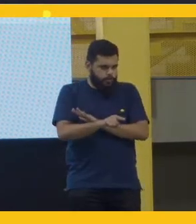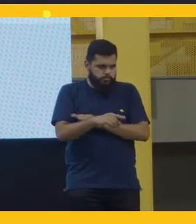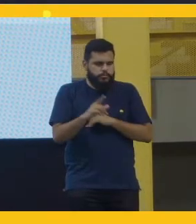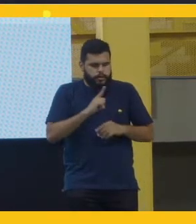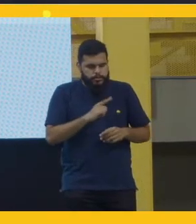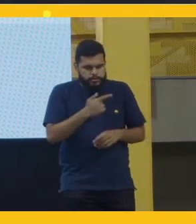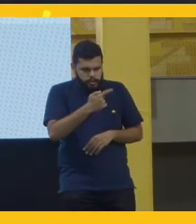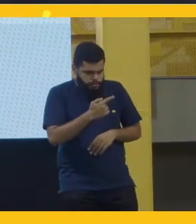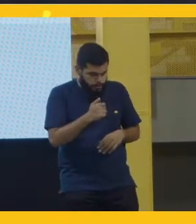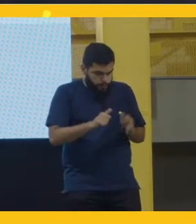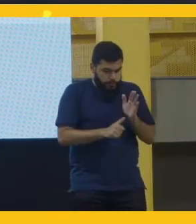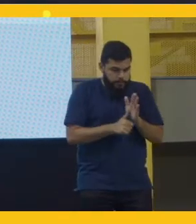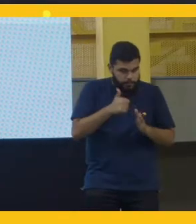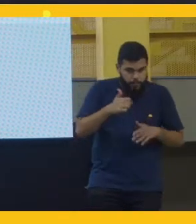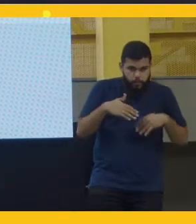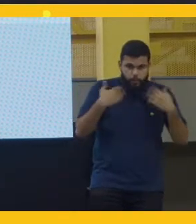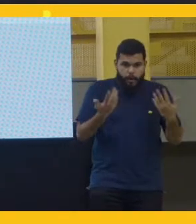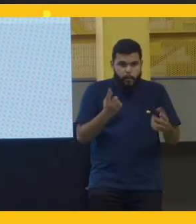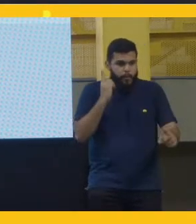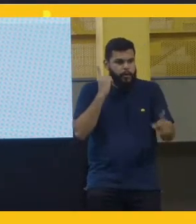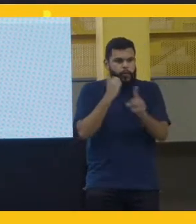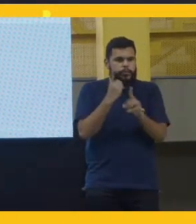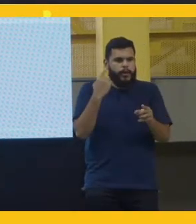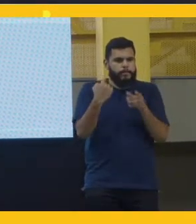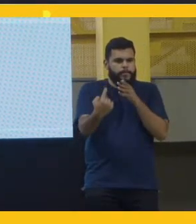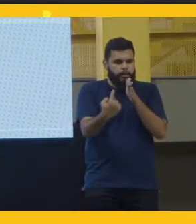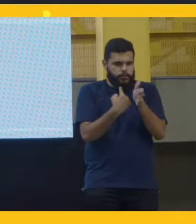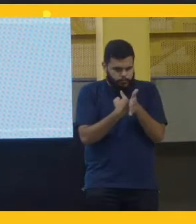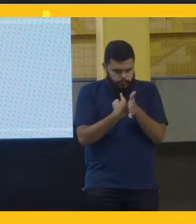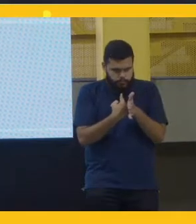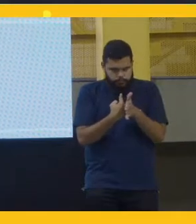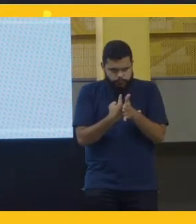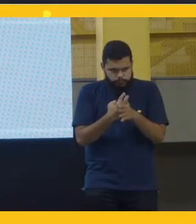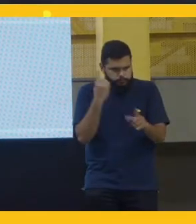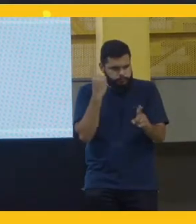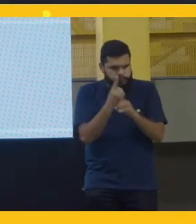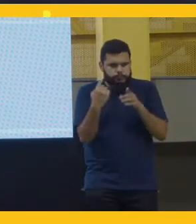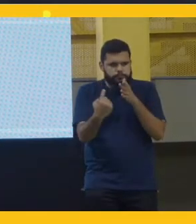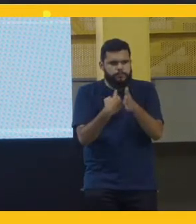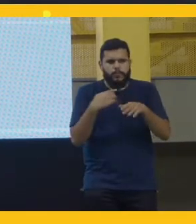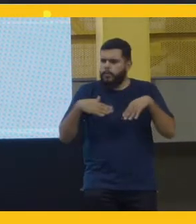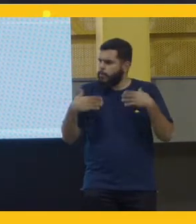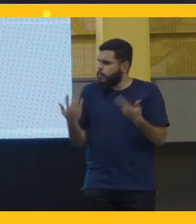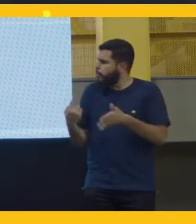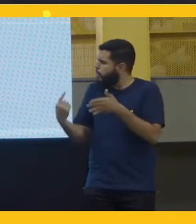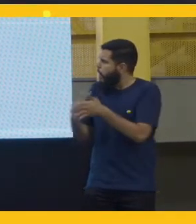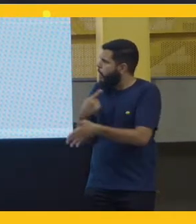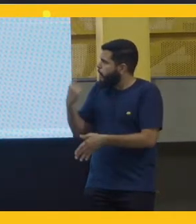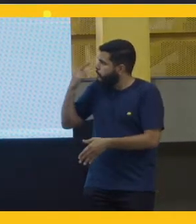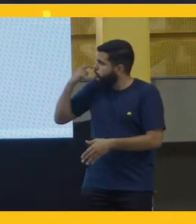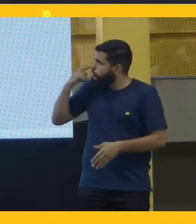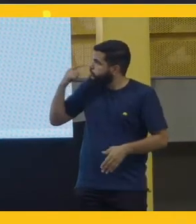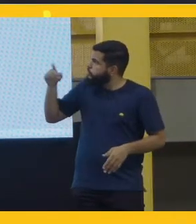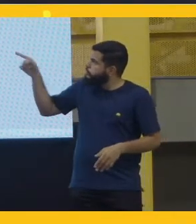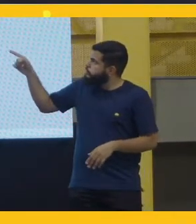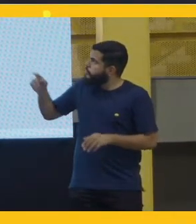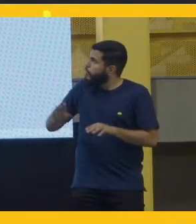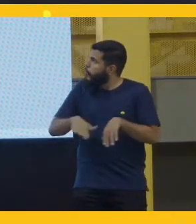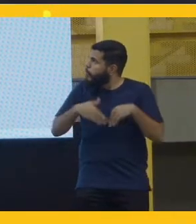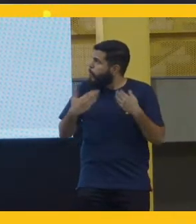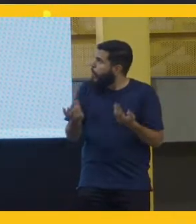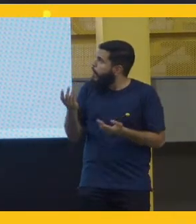deles deve ser encontrar a pergunta. Qual é a pergunta que nós queremos responder? Qual a cor